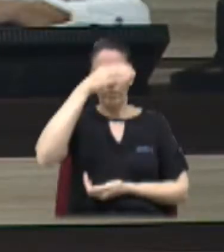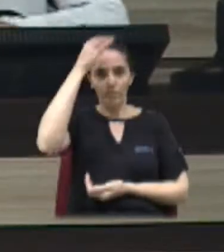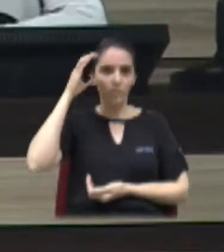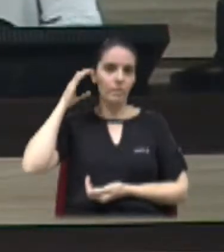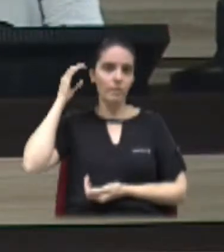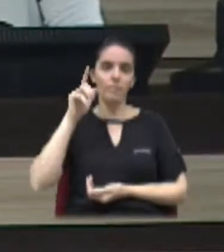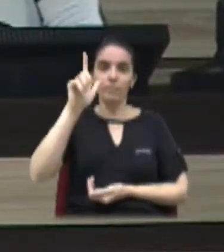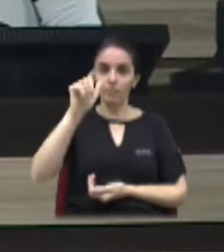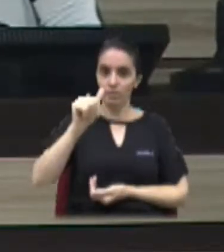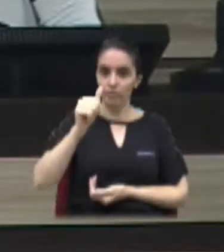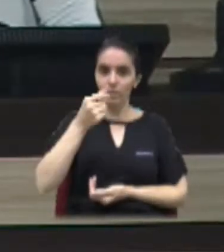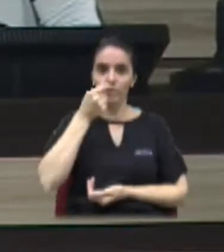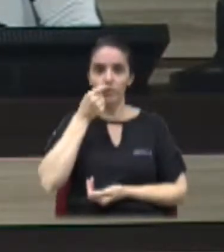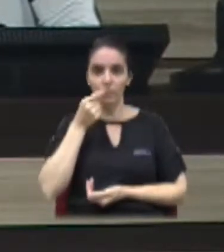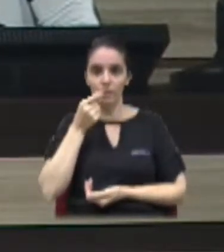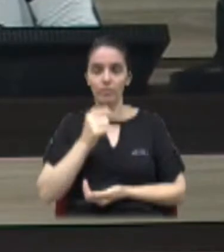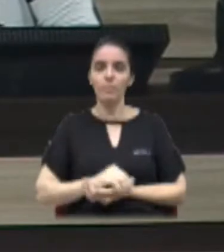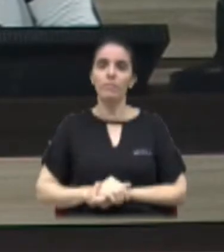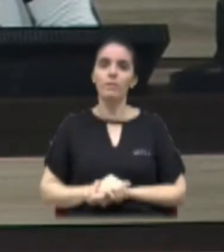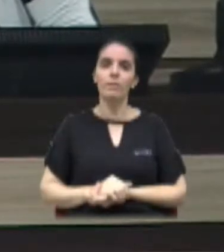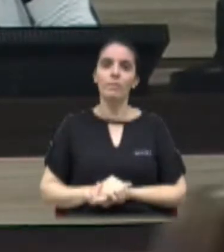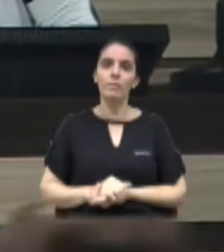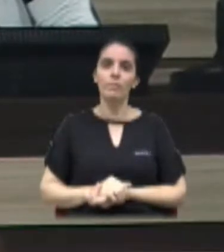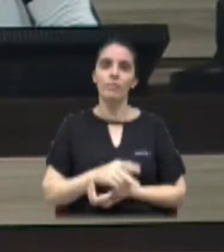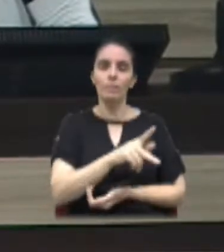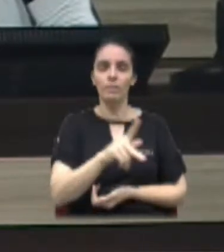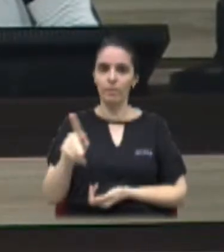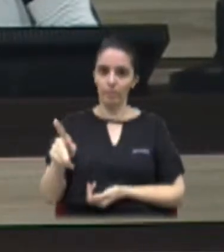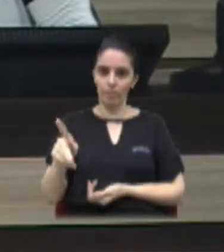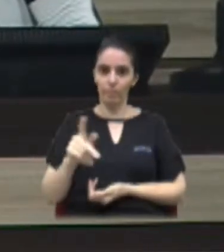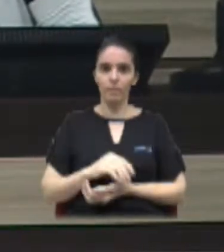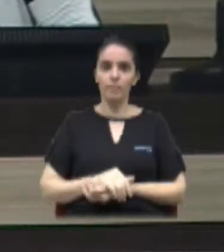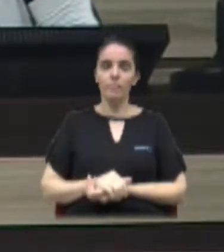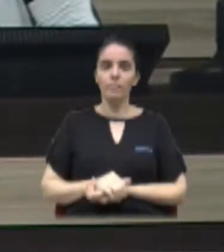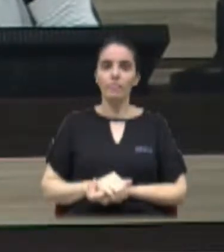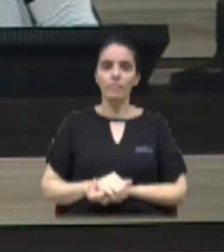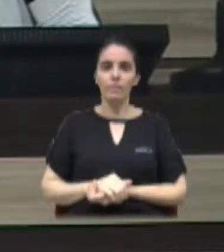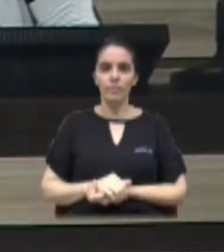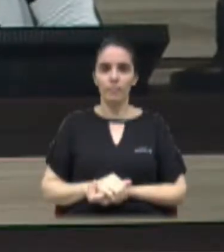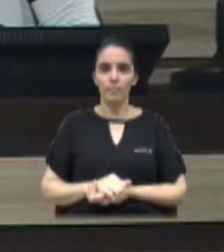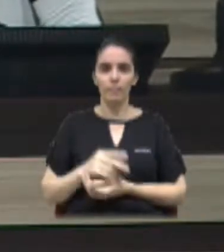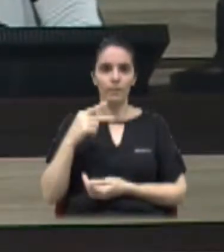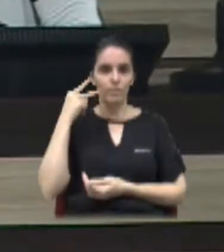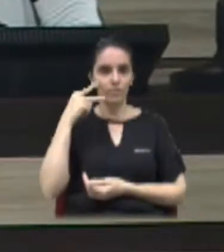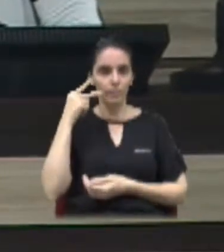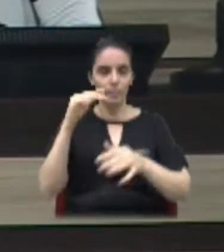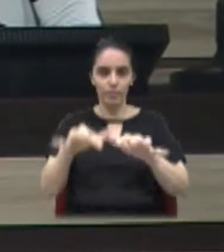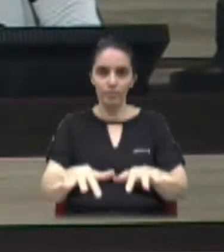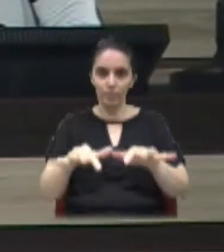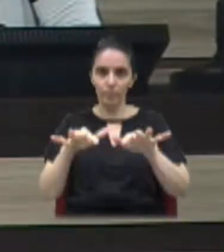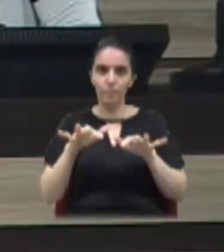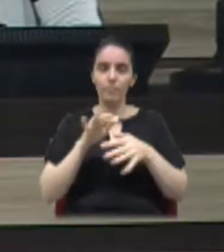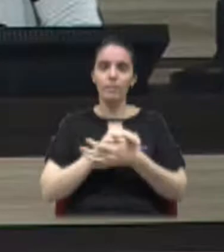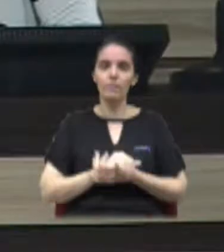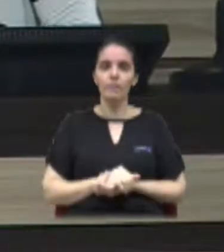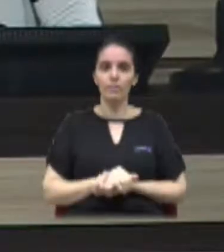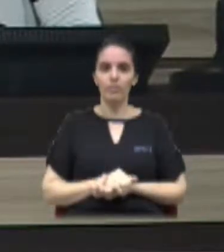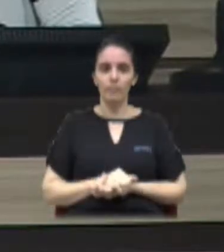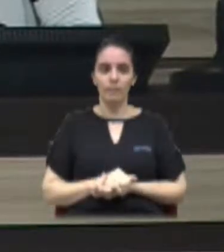acompanhar de acordo com as unidades que vão sendo entregues, quando provavelmente será contemplado. Então, realmente, é um projeto muito